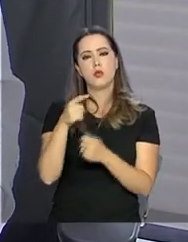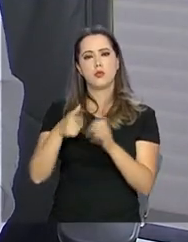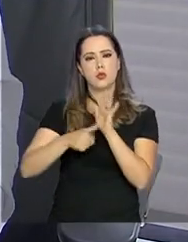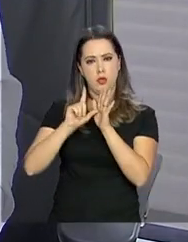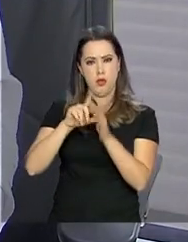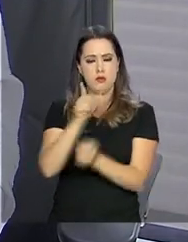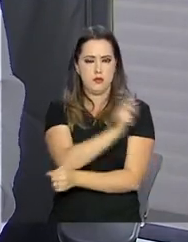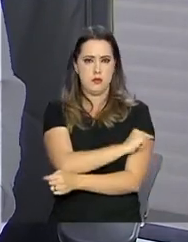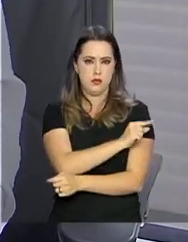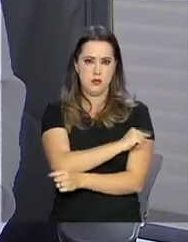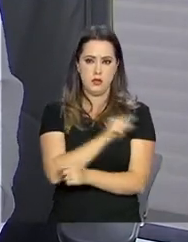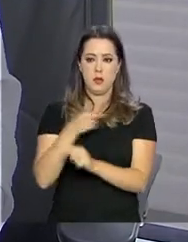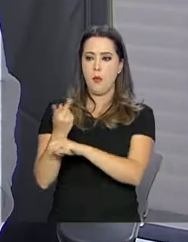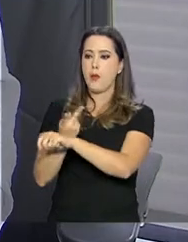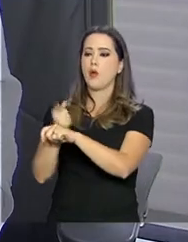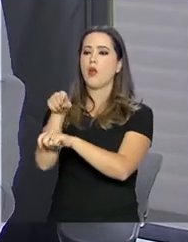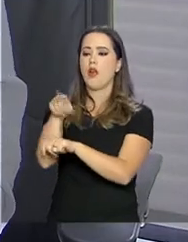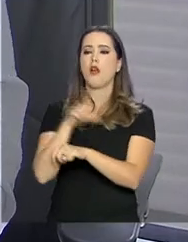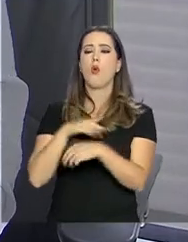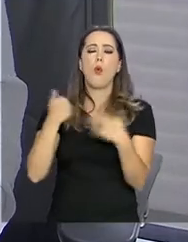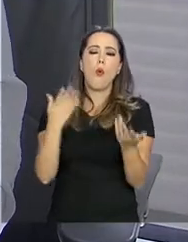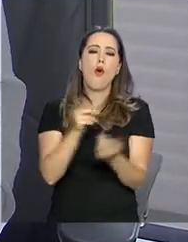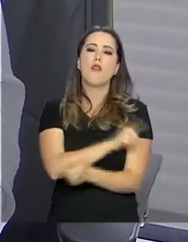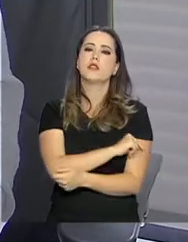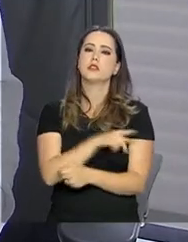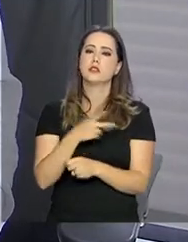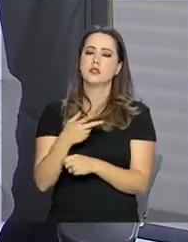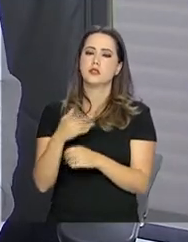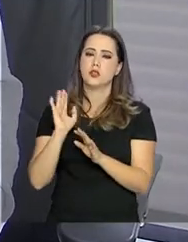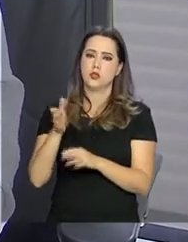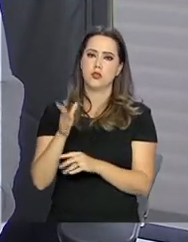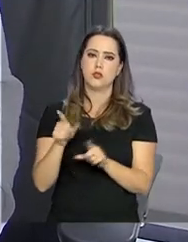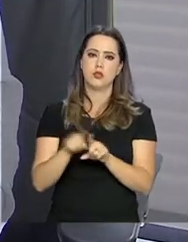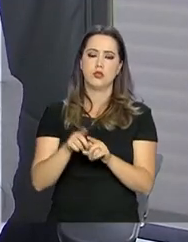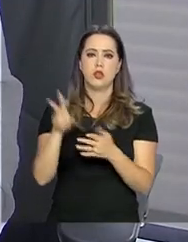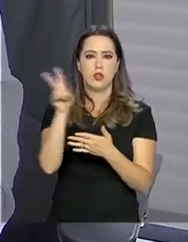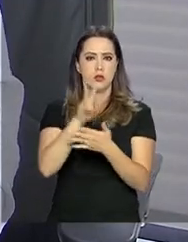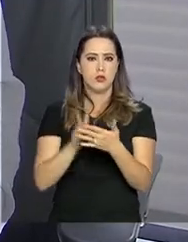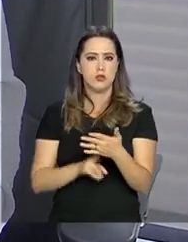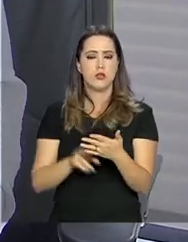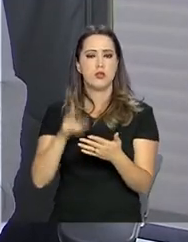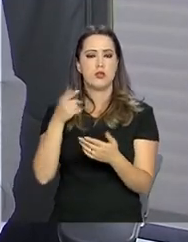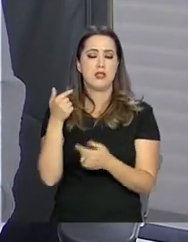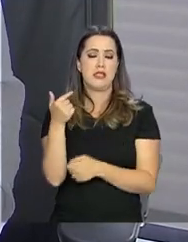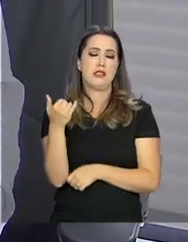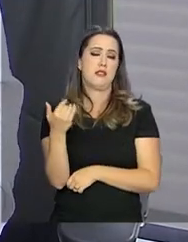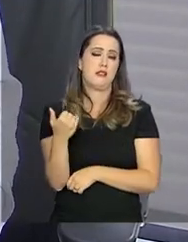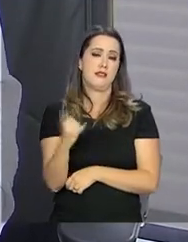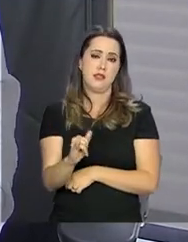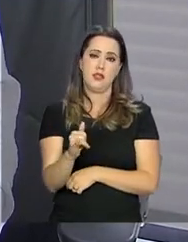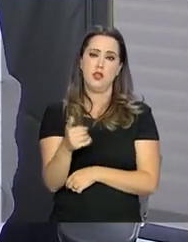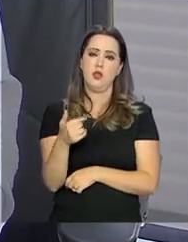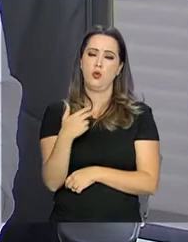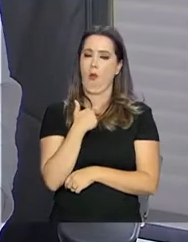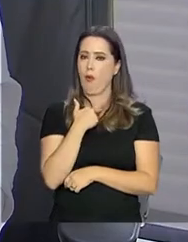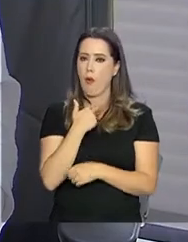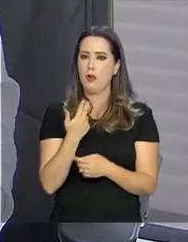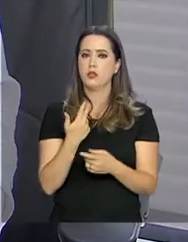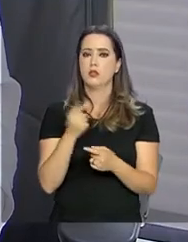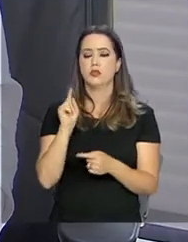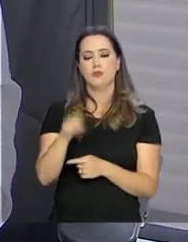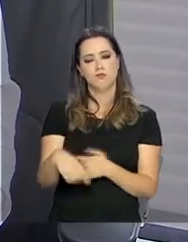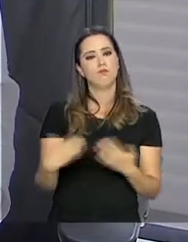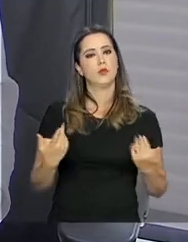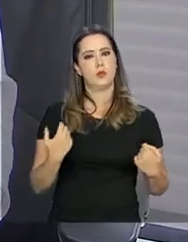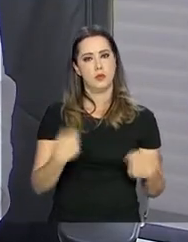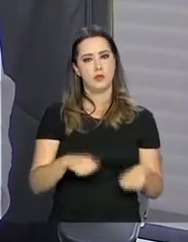feita essa vacinação e ir lá para pegar uma segunda via do seu histórico de vacinação. Se por acaso isso não for possível, aí sim,